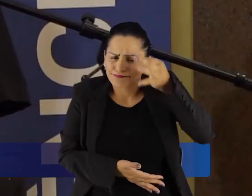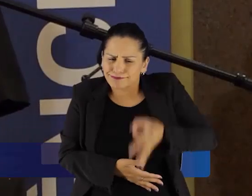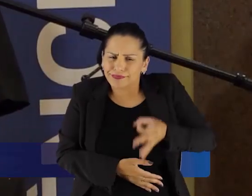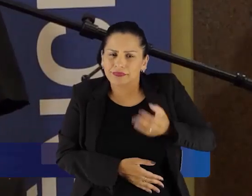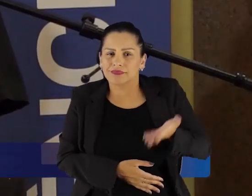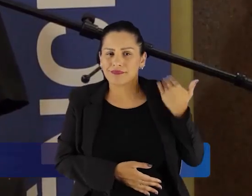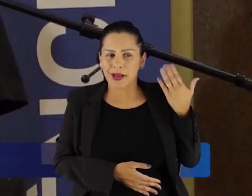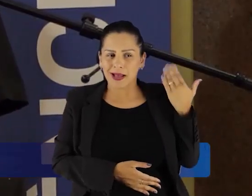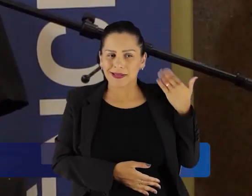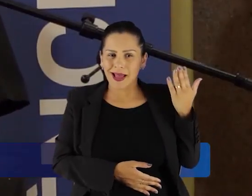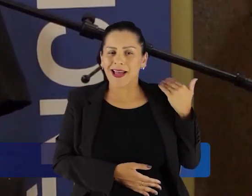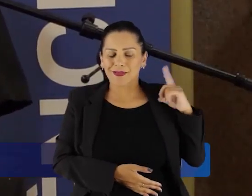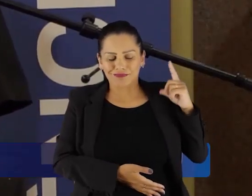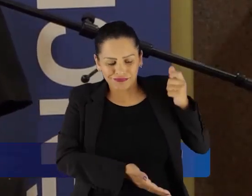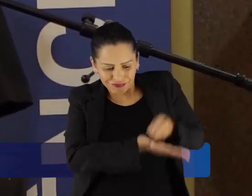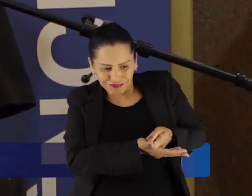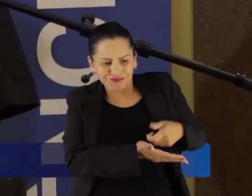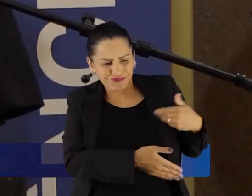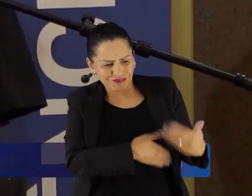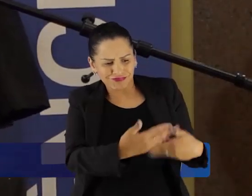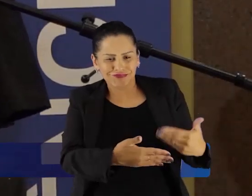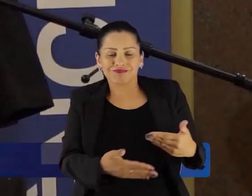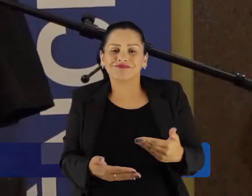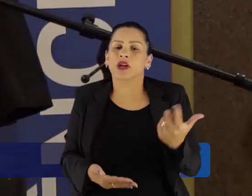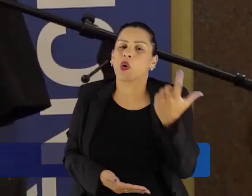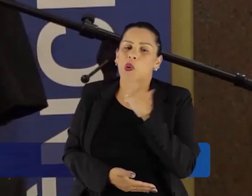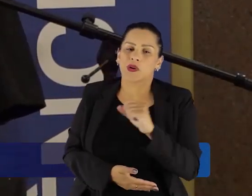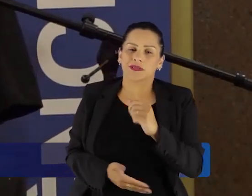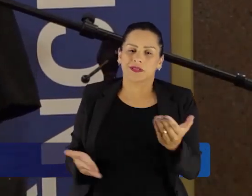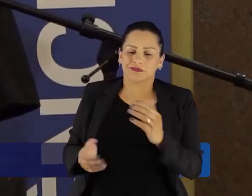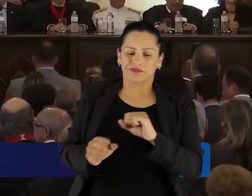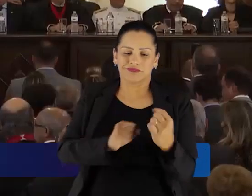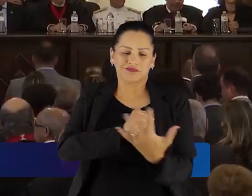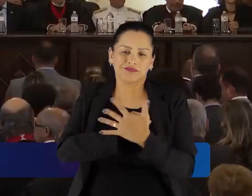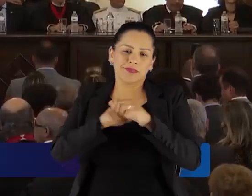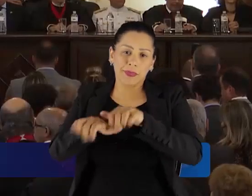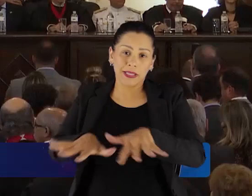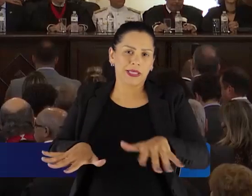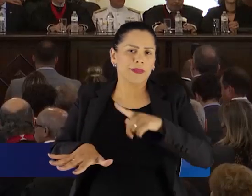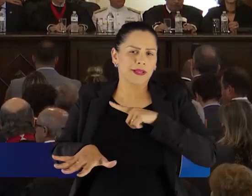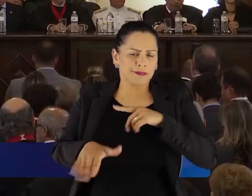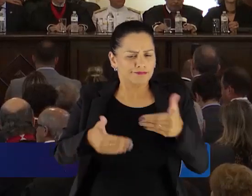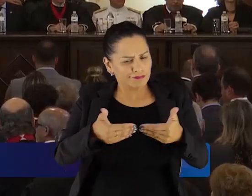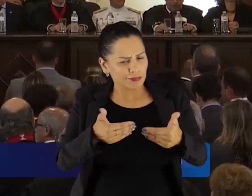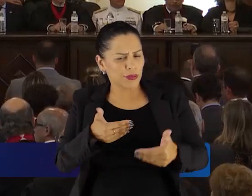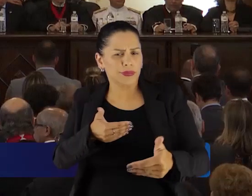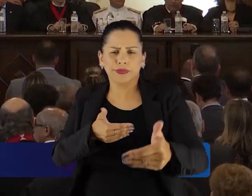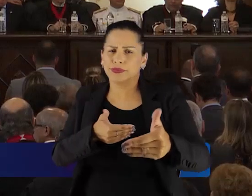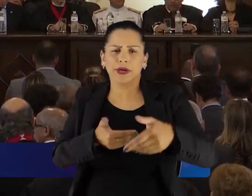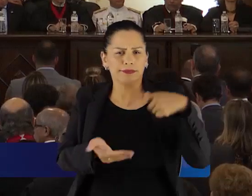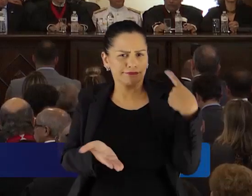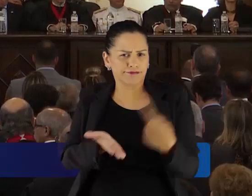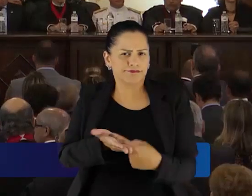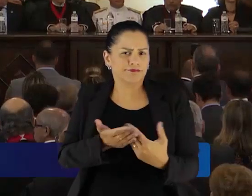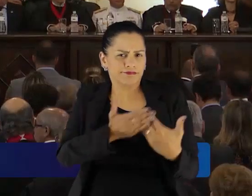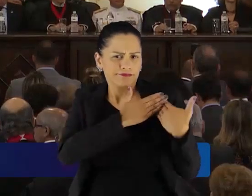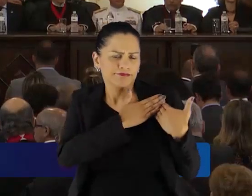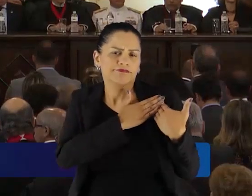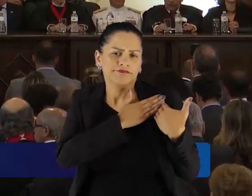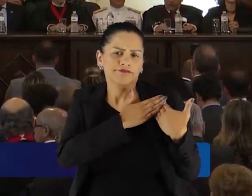nos permitirão atravessar a pandemia cumprindo a nossa missão profissional embora distantes